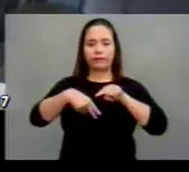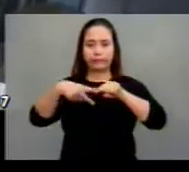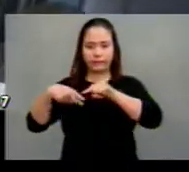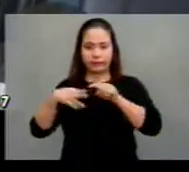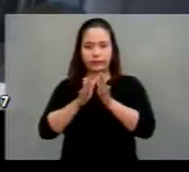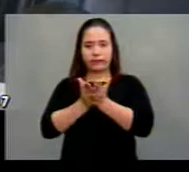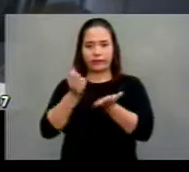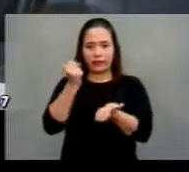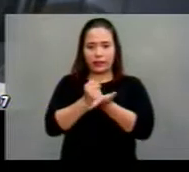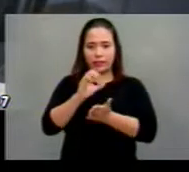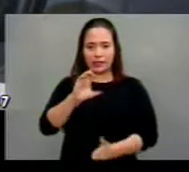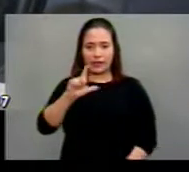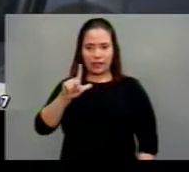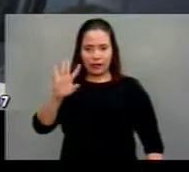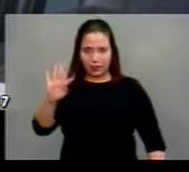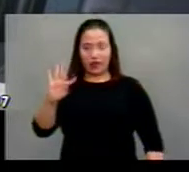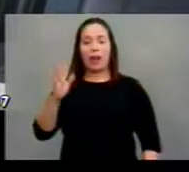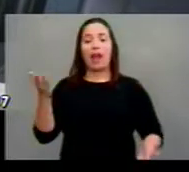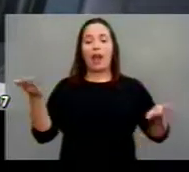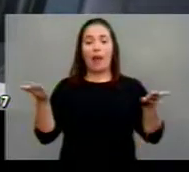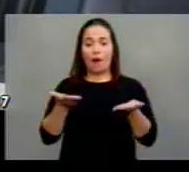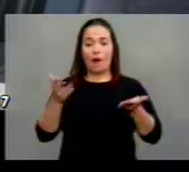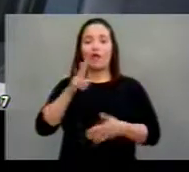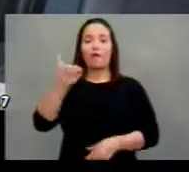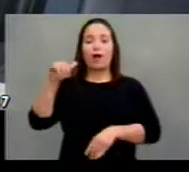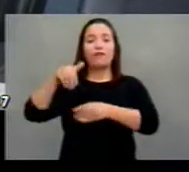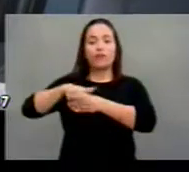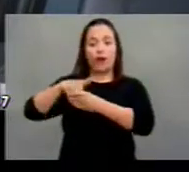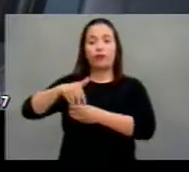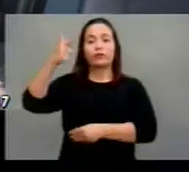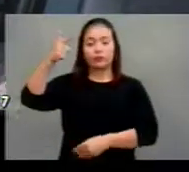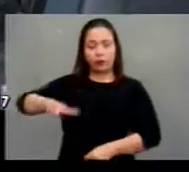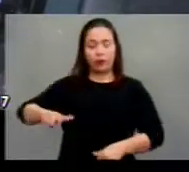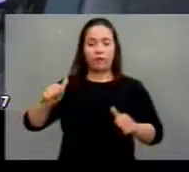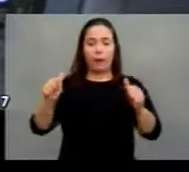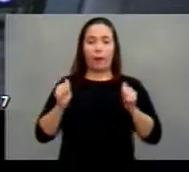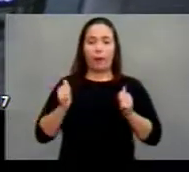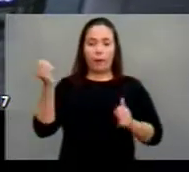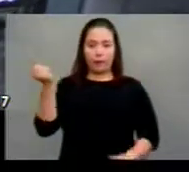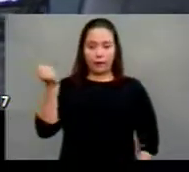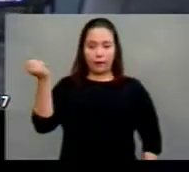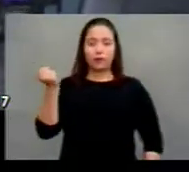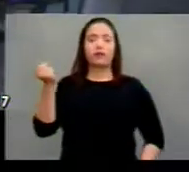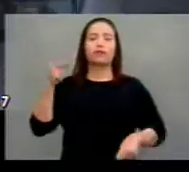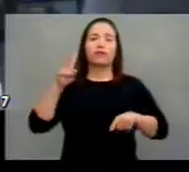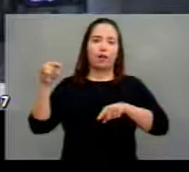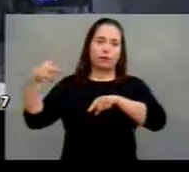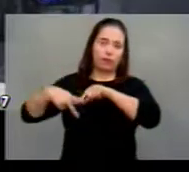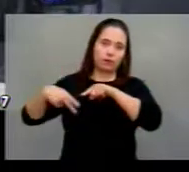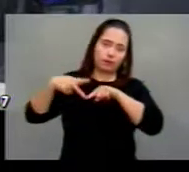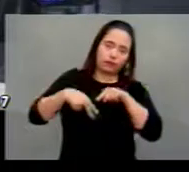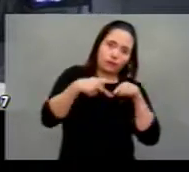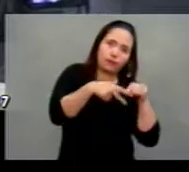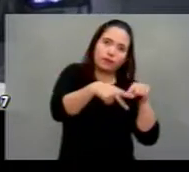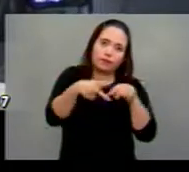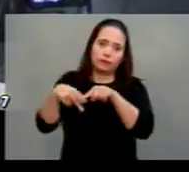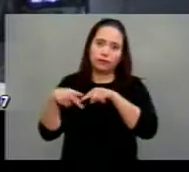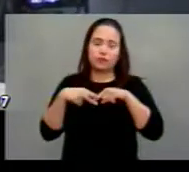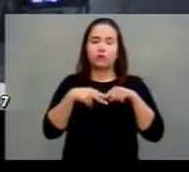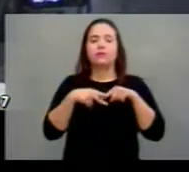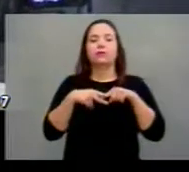vir, que é a reforma previdenciária, que vai tolher o trabalhador de diversos direitos, que vai dar a ele uma série